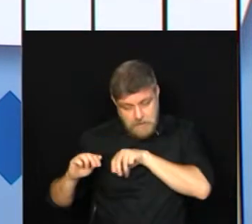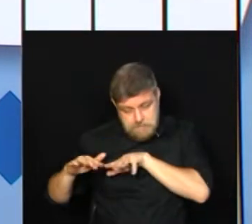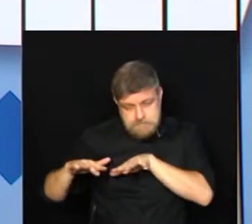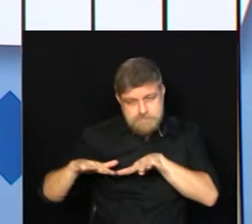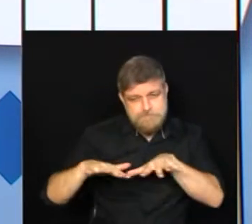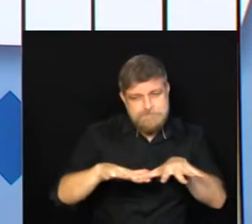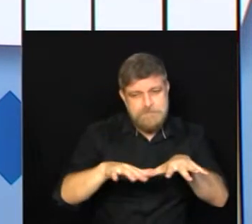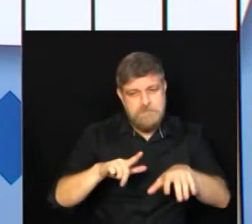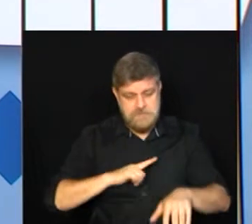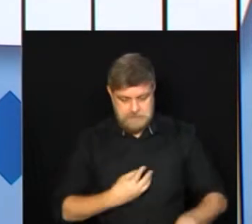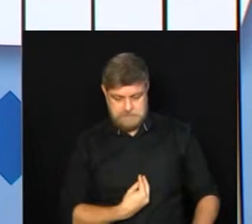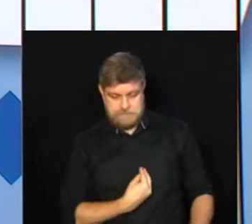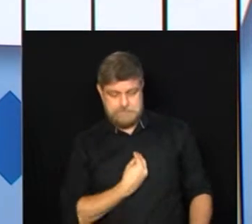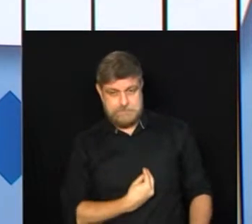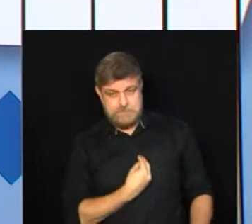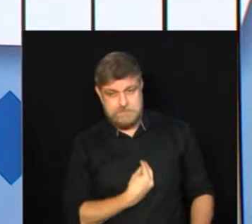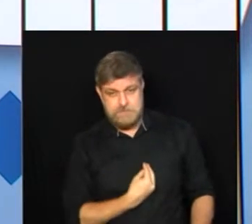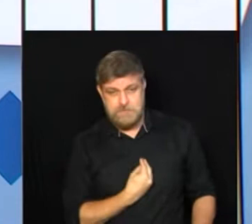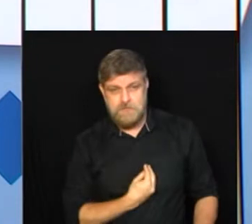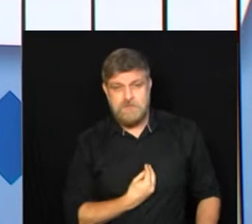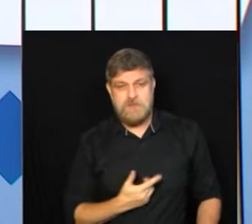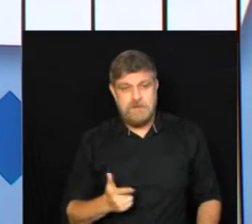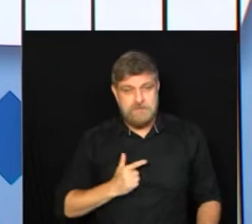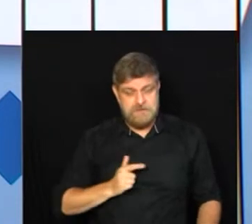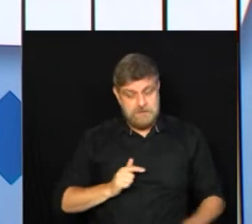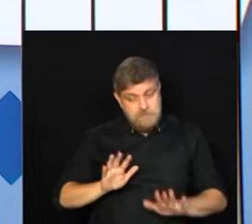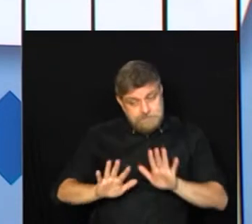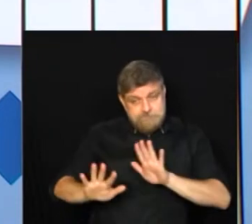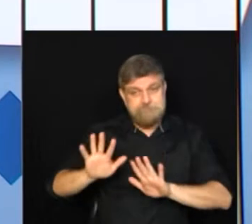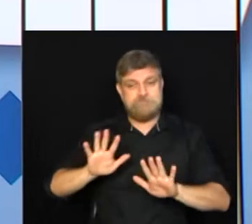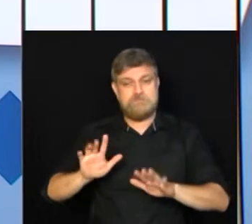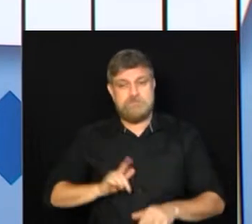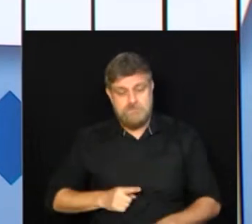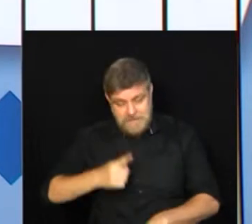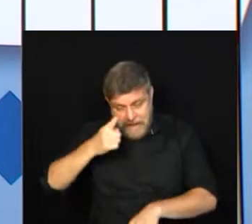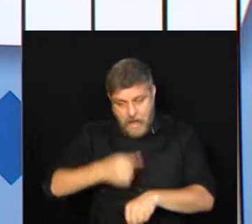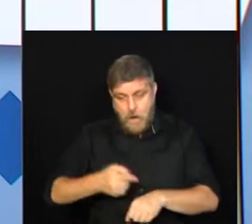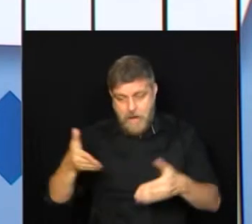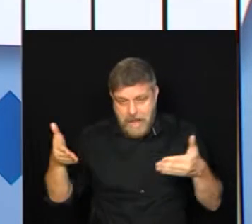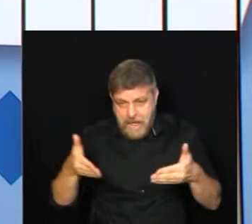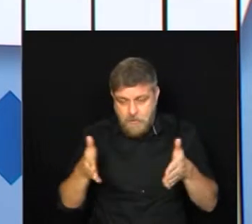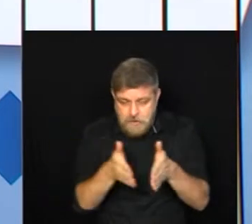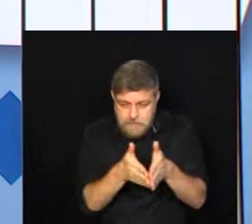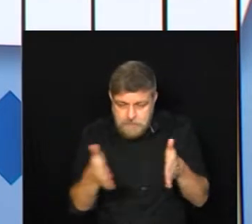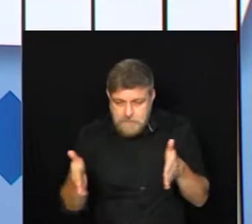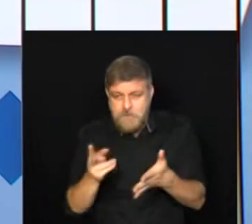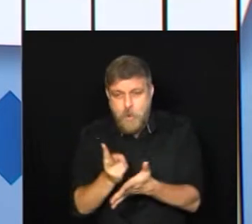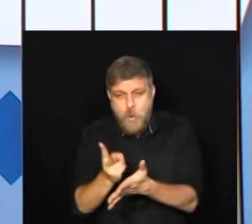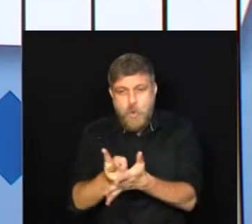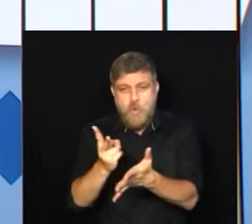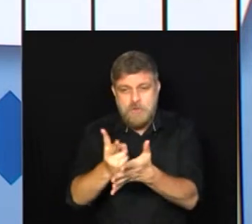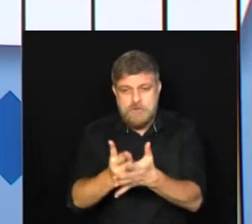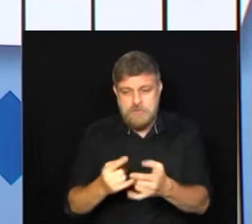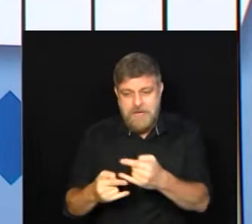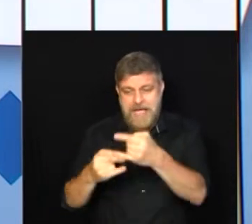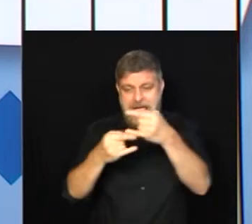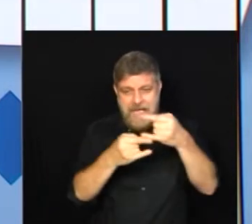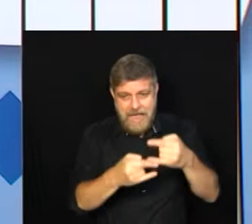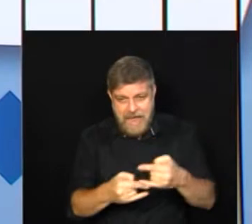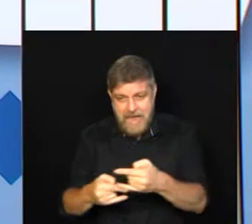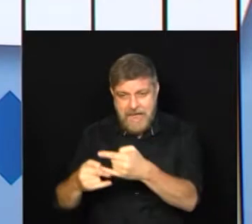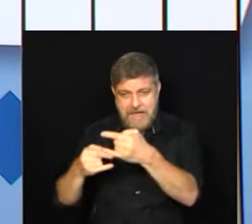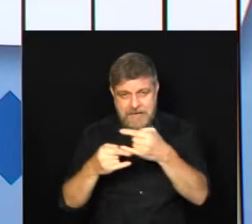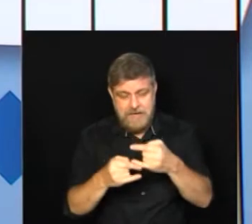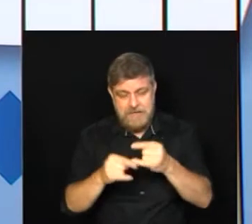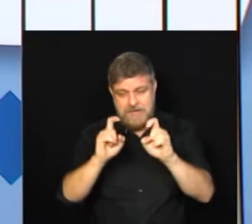público em geral. Então, por conta disso, nesse momento, a gente continua apenas com as